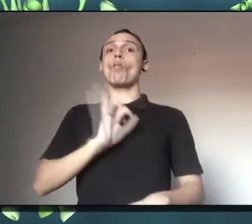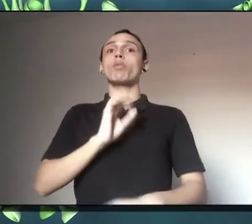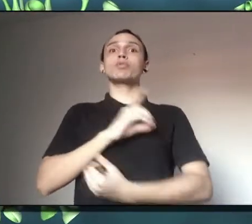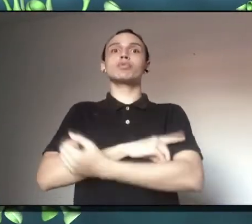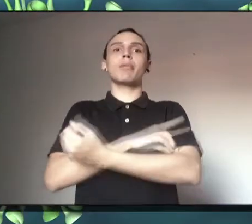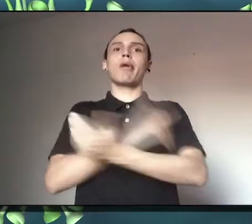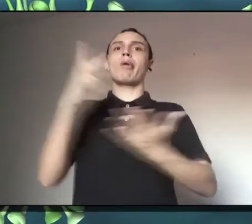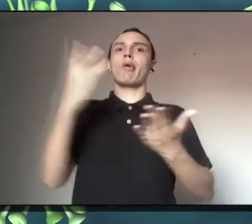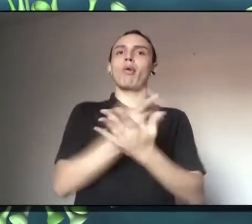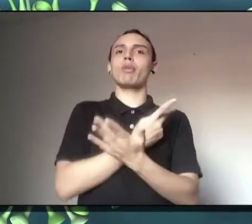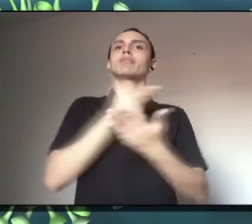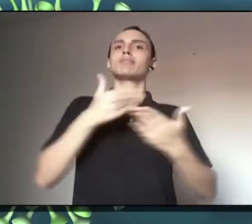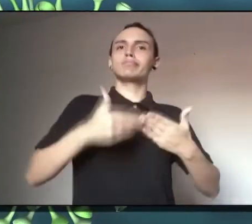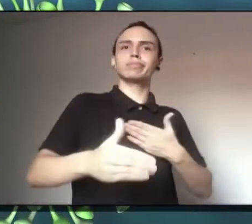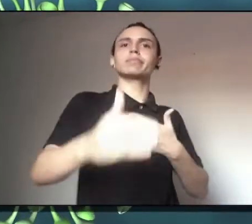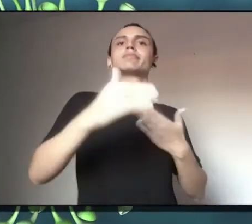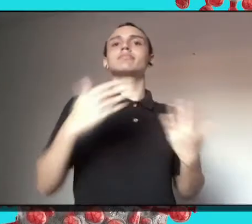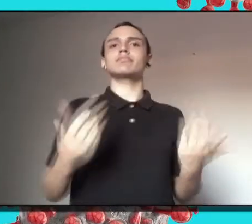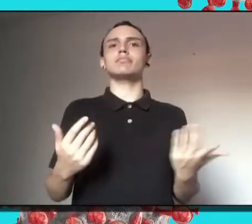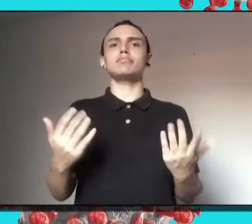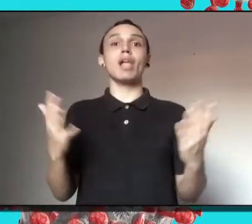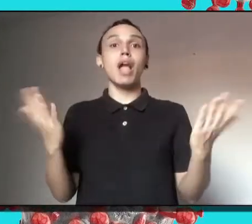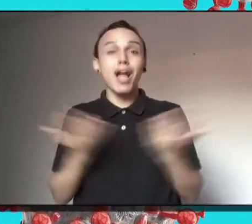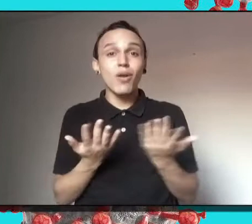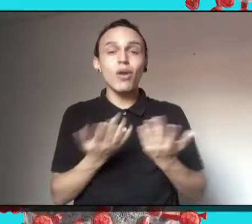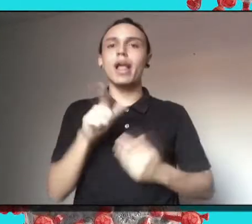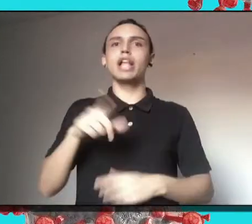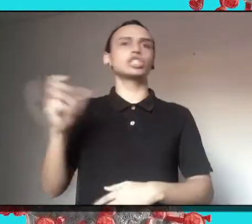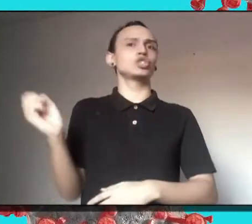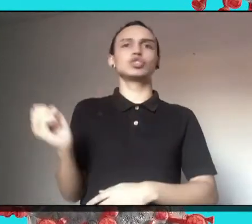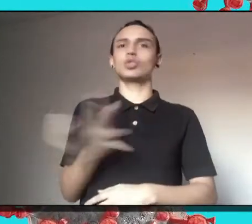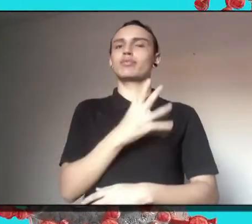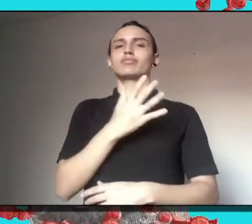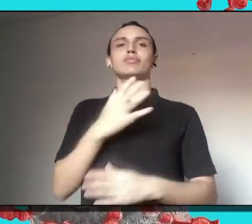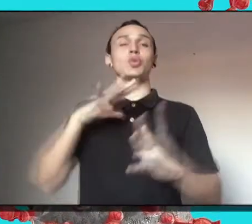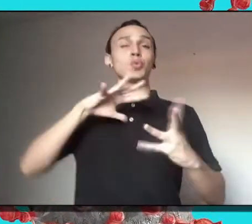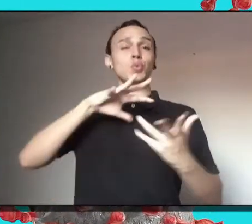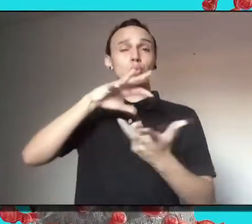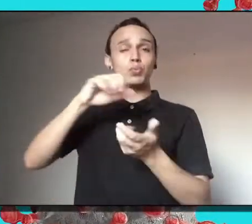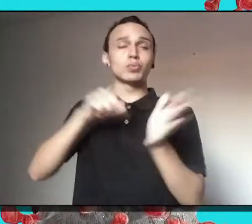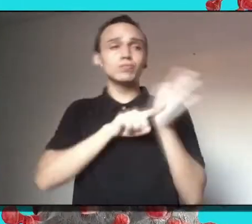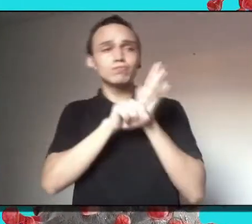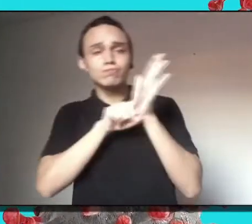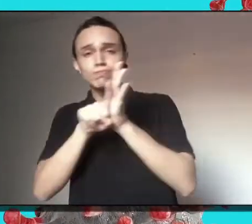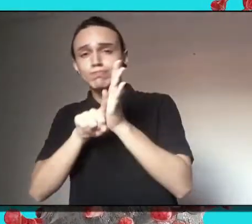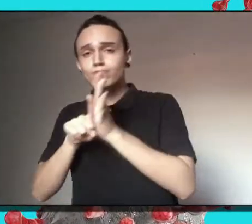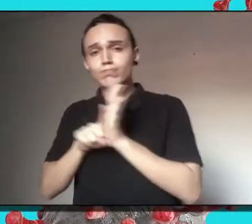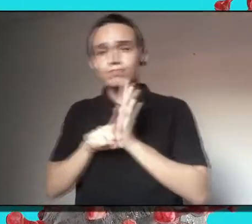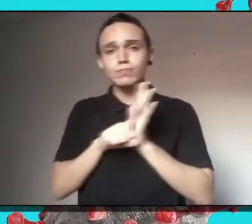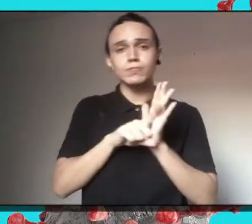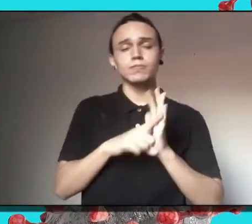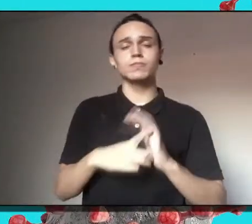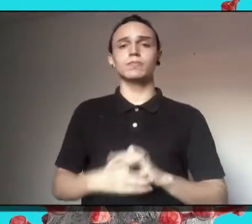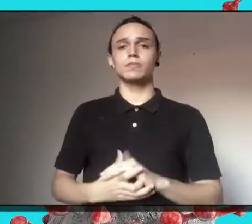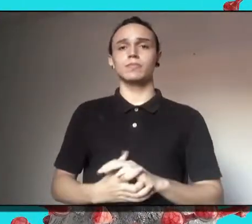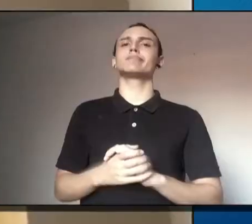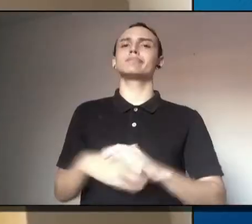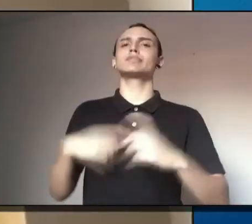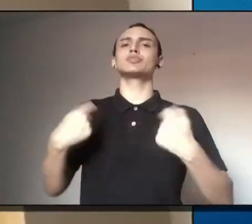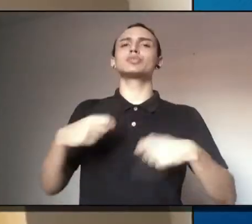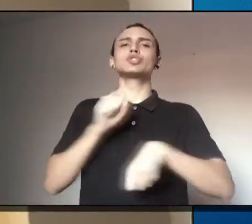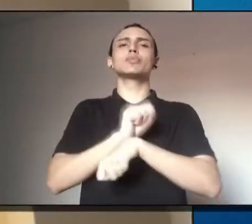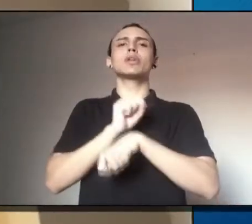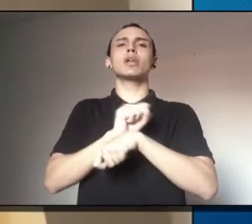história absolutamente nova, que tem sido estudada também no mundo todo e que a gente ainda vai precisar de um tempo